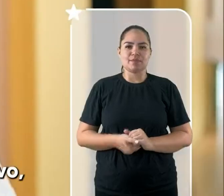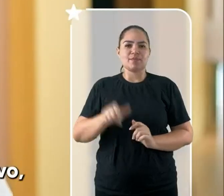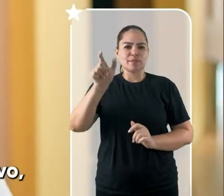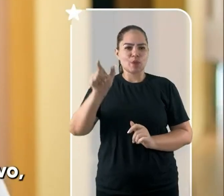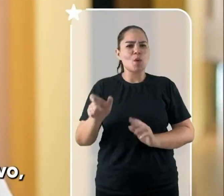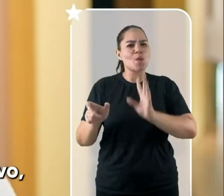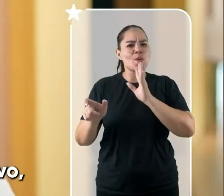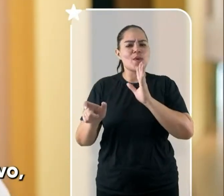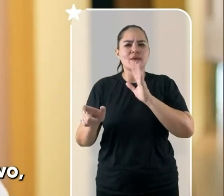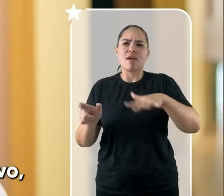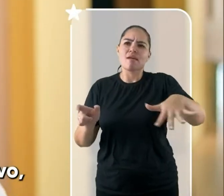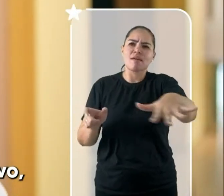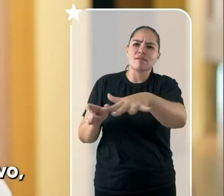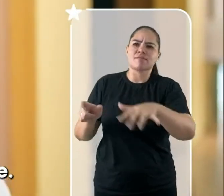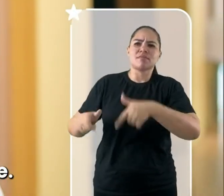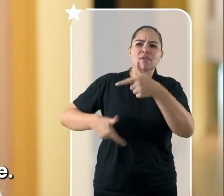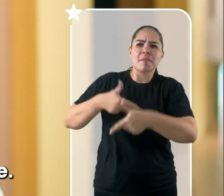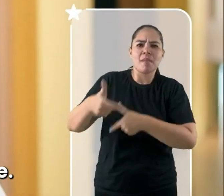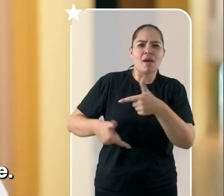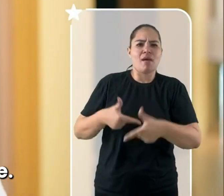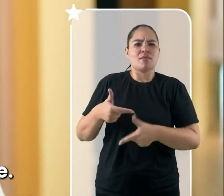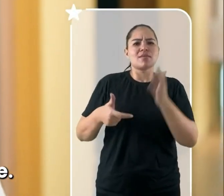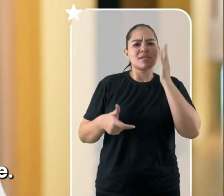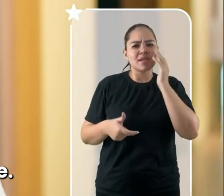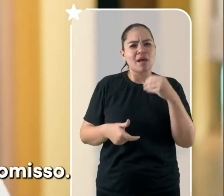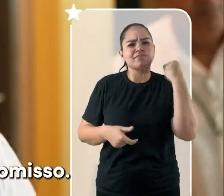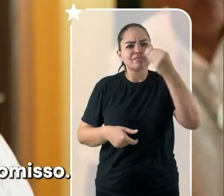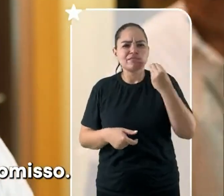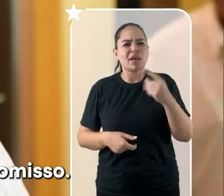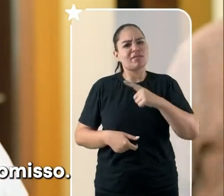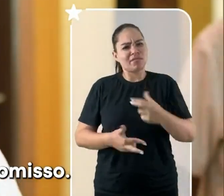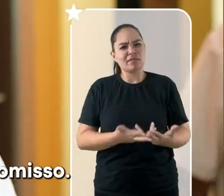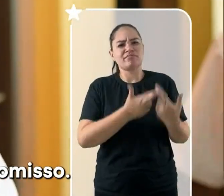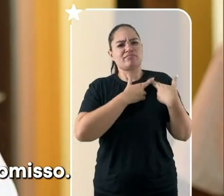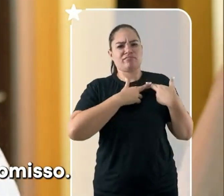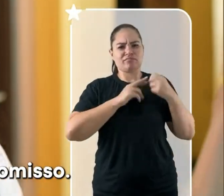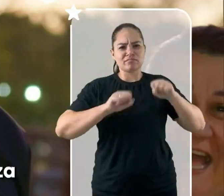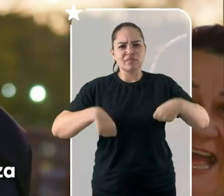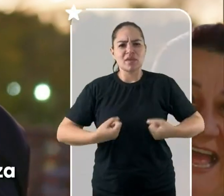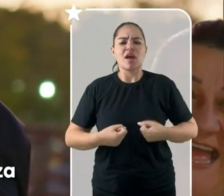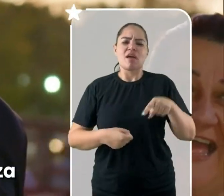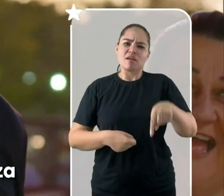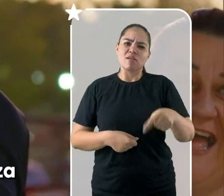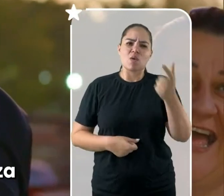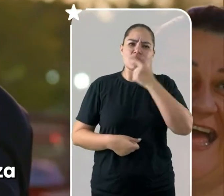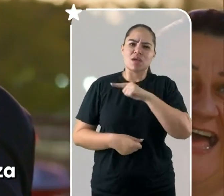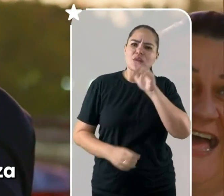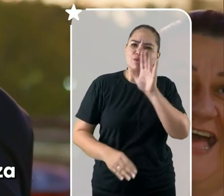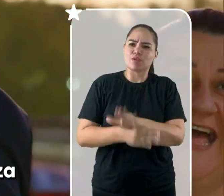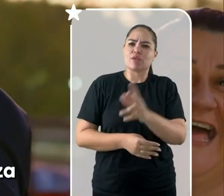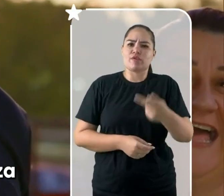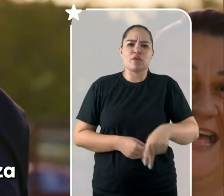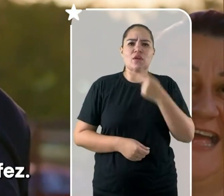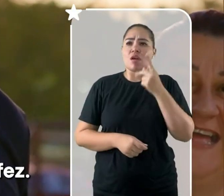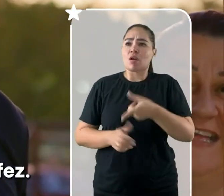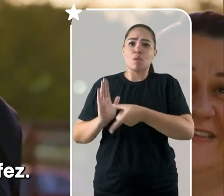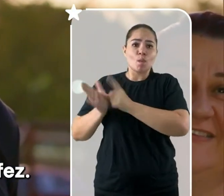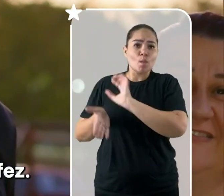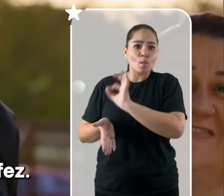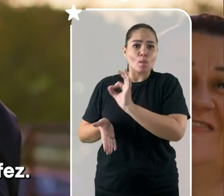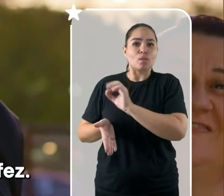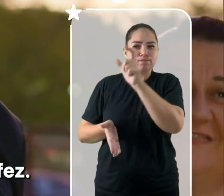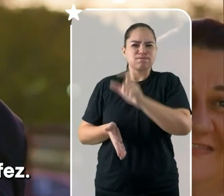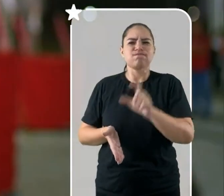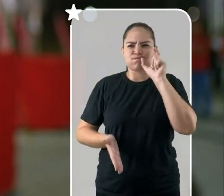E ele tem uma visão de povo, de trabalho, de gente. O Evandro, ele tem compromisso. Vai fazer por Fortaleza o que